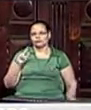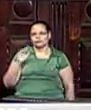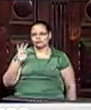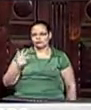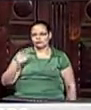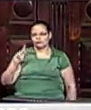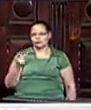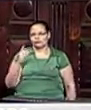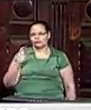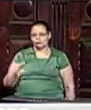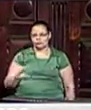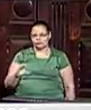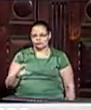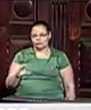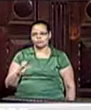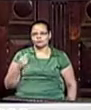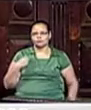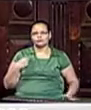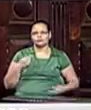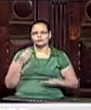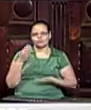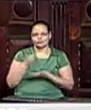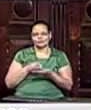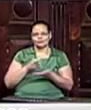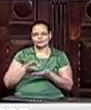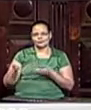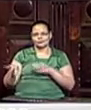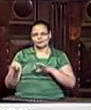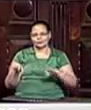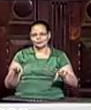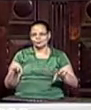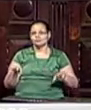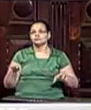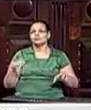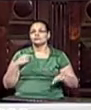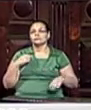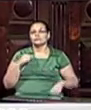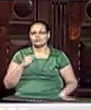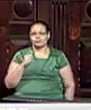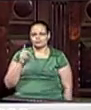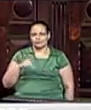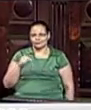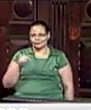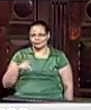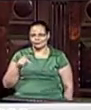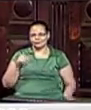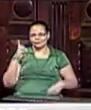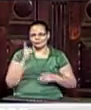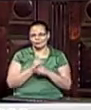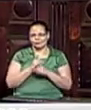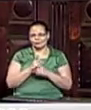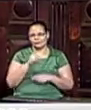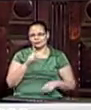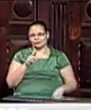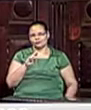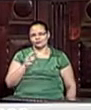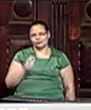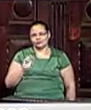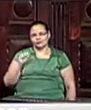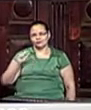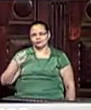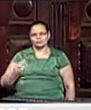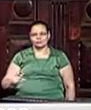de partilha. O petróleo descoberto na camada do pré-sal passou a ter